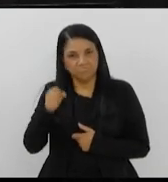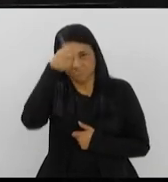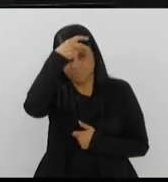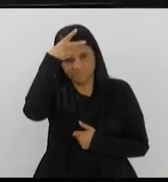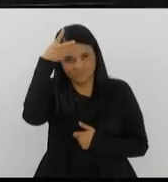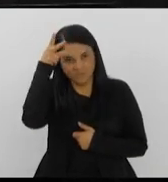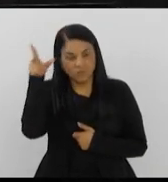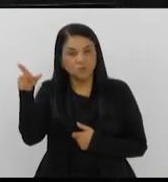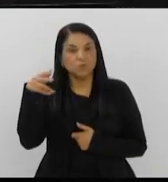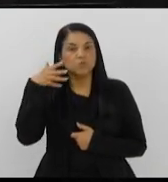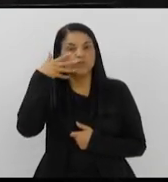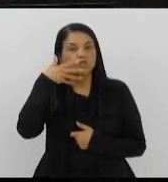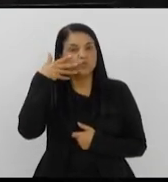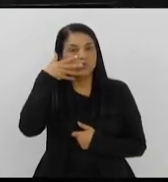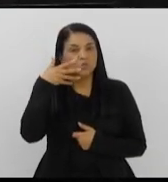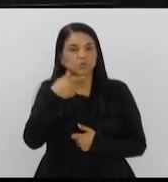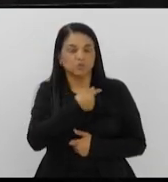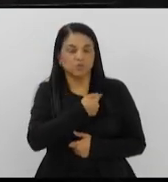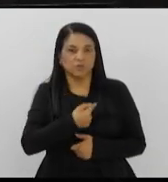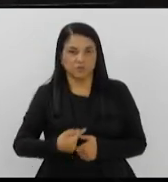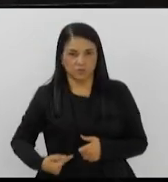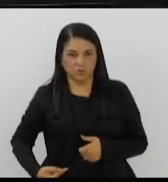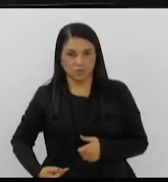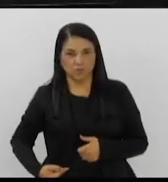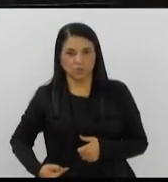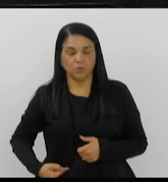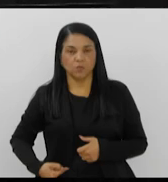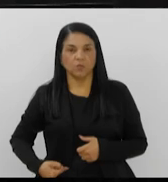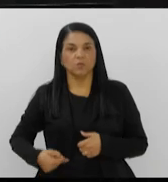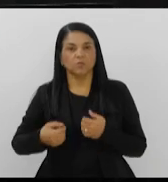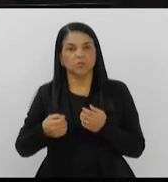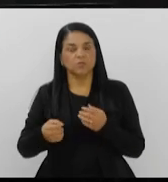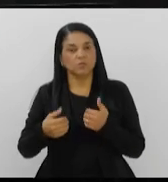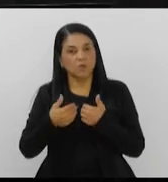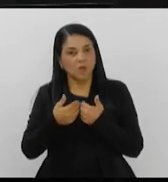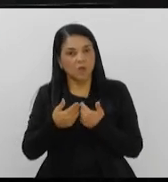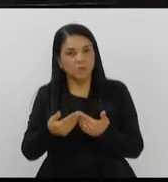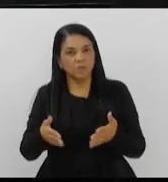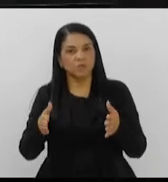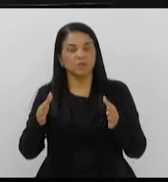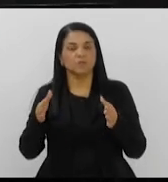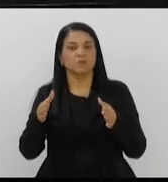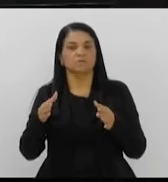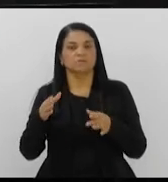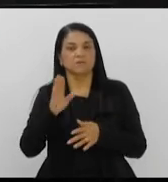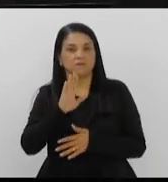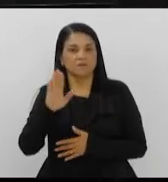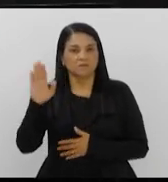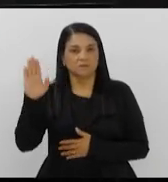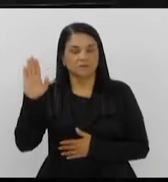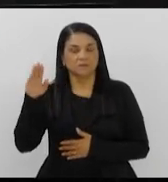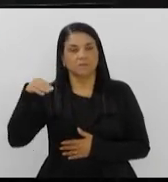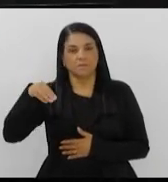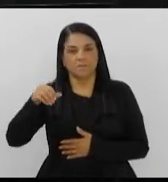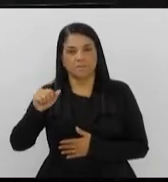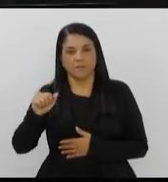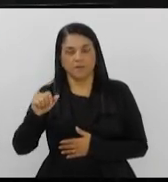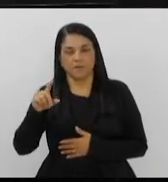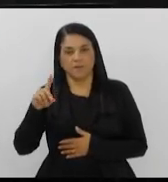do governador no lançamento de candidatura da nossa candidata delegada Madeleine.